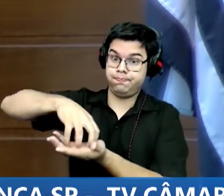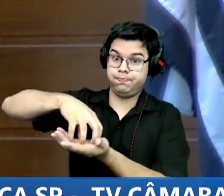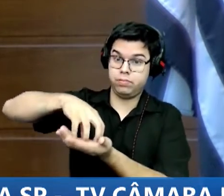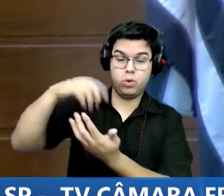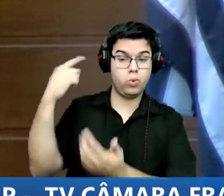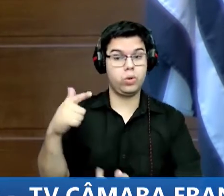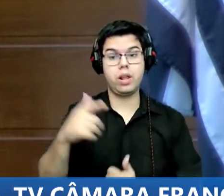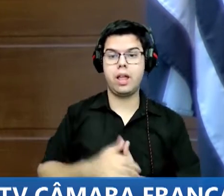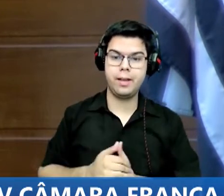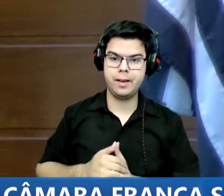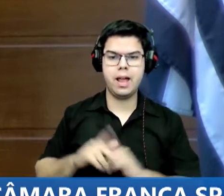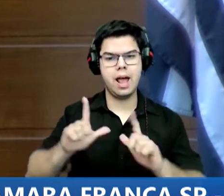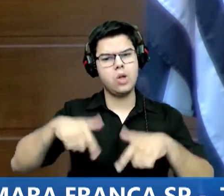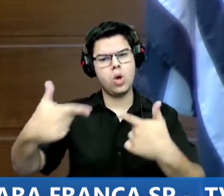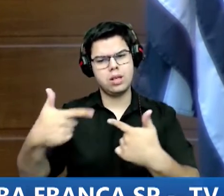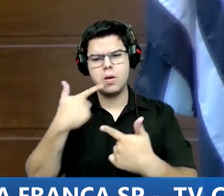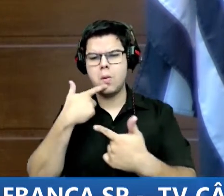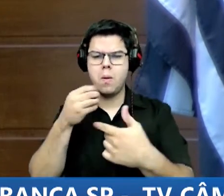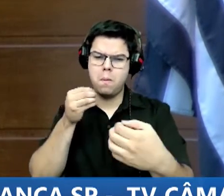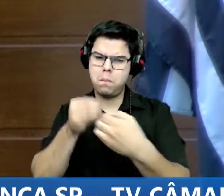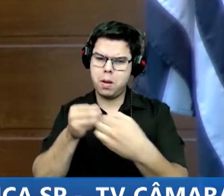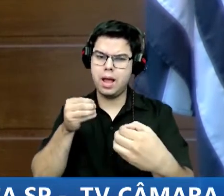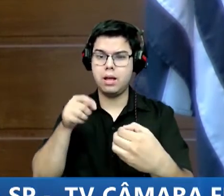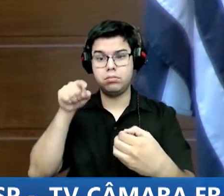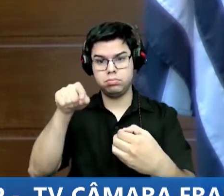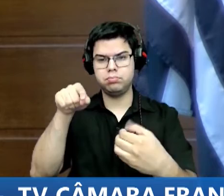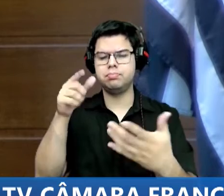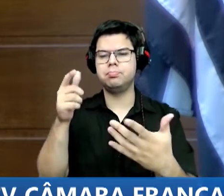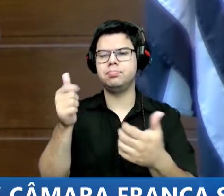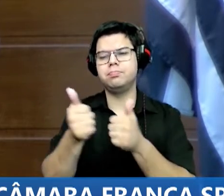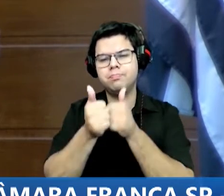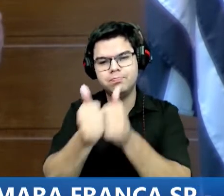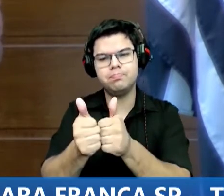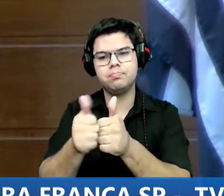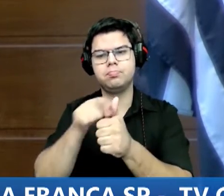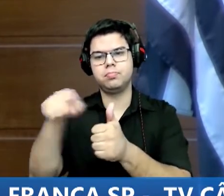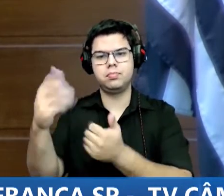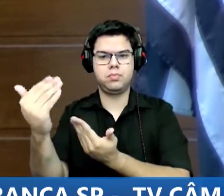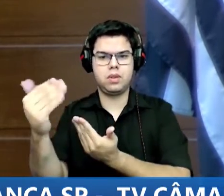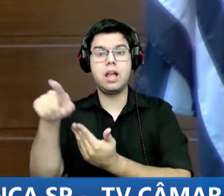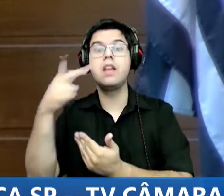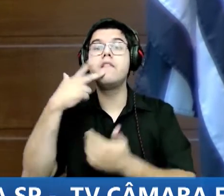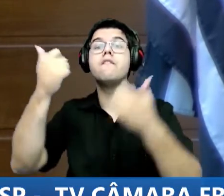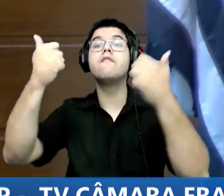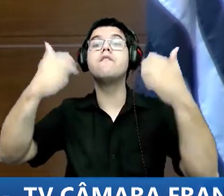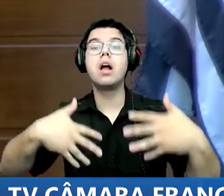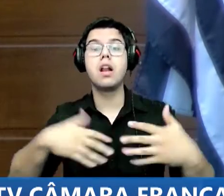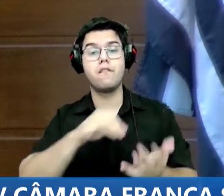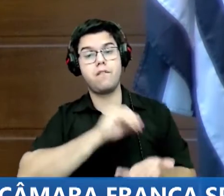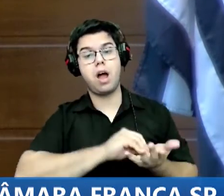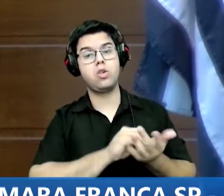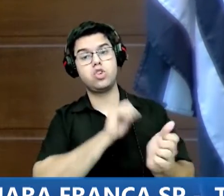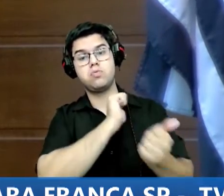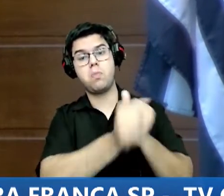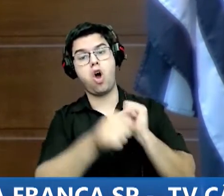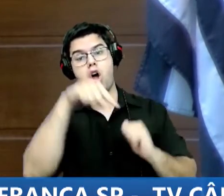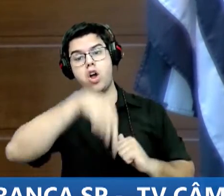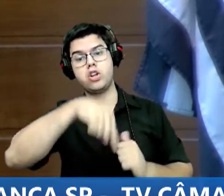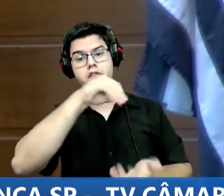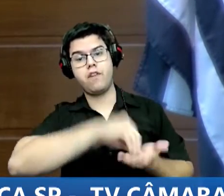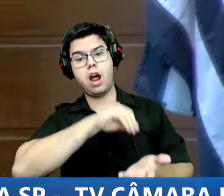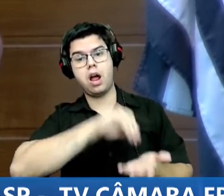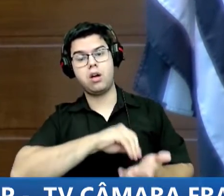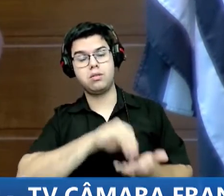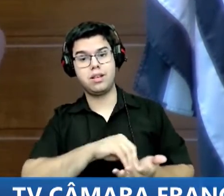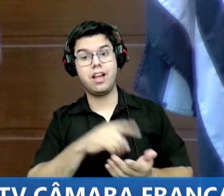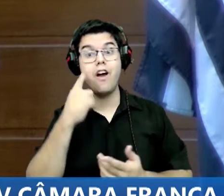próxima desses adolescentes. E qual é a reclamação que eu escuto? Falta esporte no bairro. Eu já vi projetos da FEAC serem encerrados porque